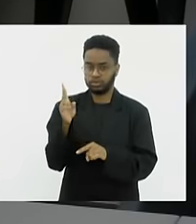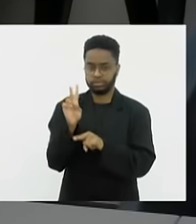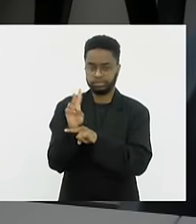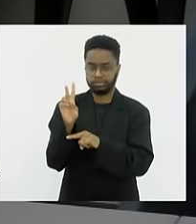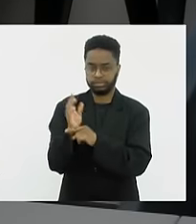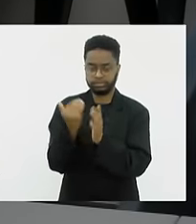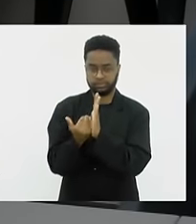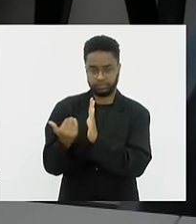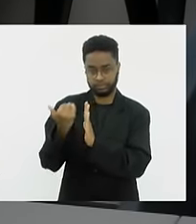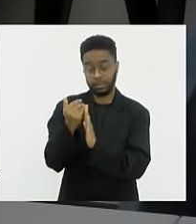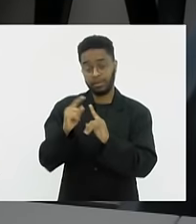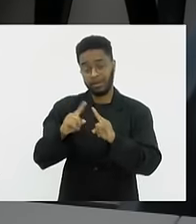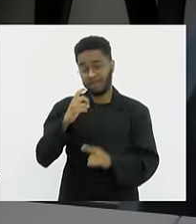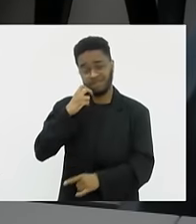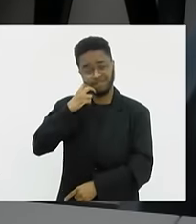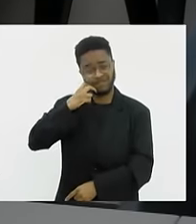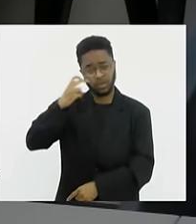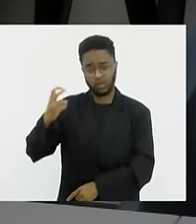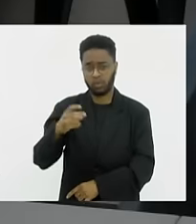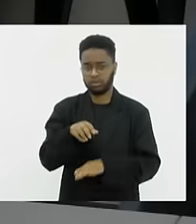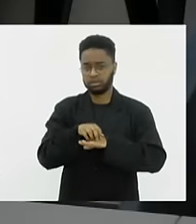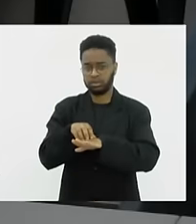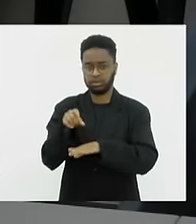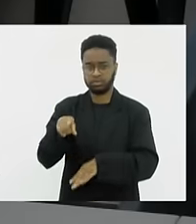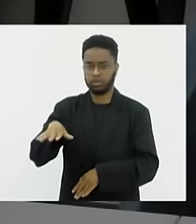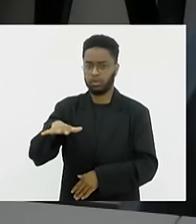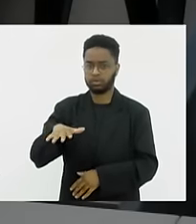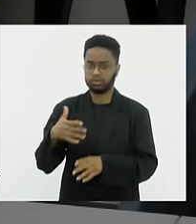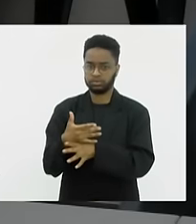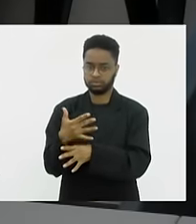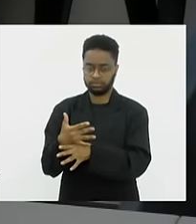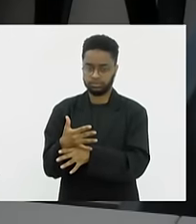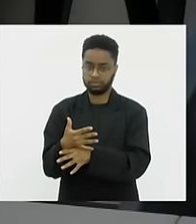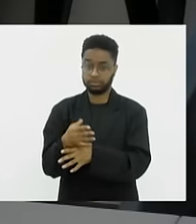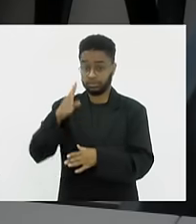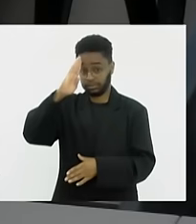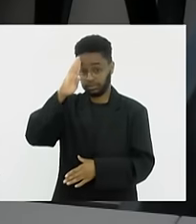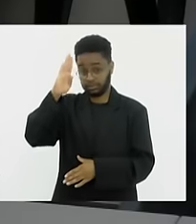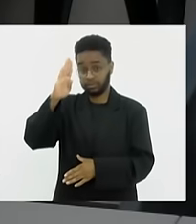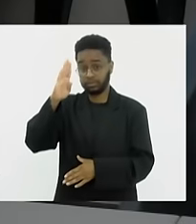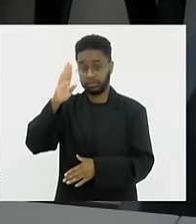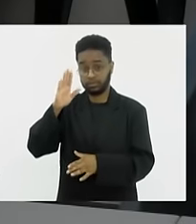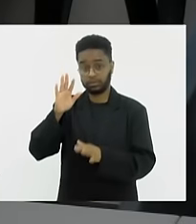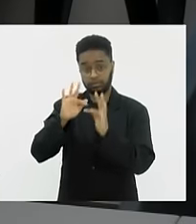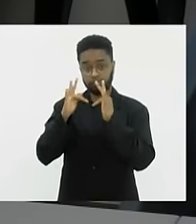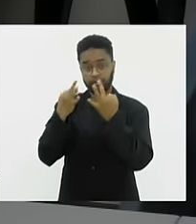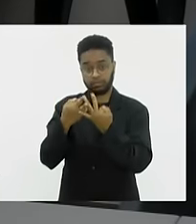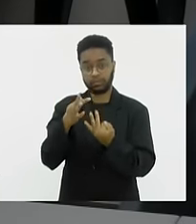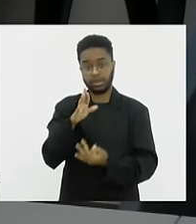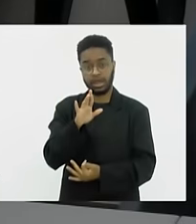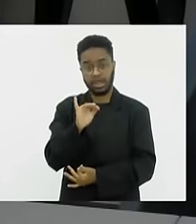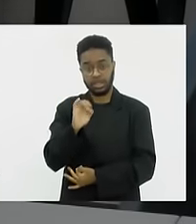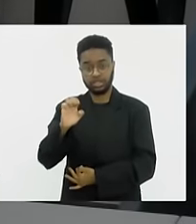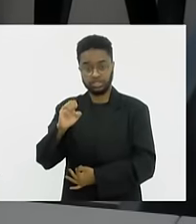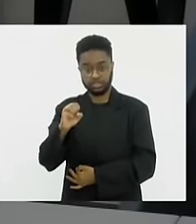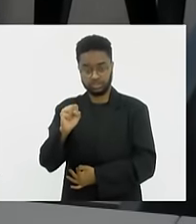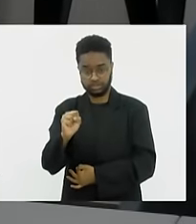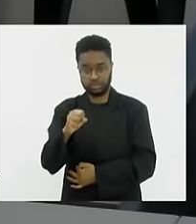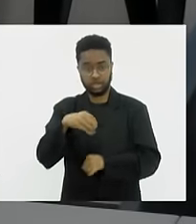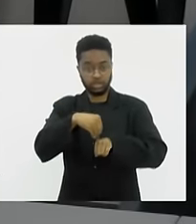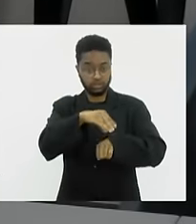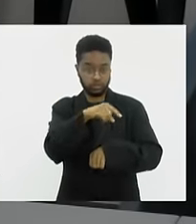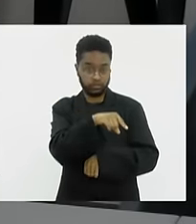uma vergonha o transporte em Duque de Caxias. Principalmente para a família Reis, que indicou o senhor que deveria pedir